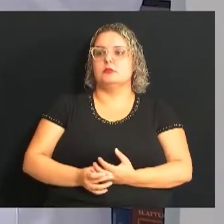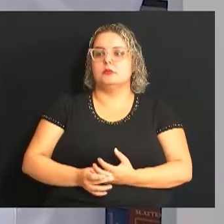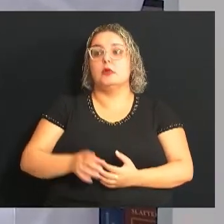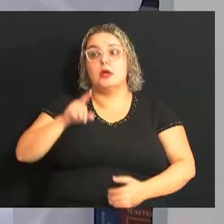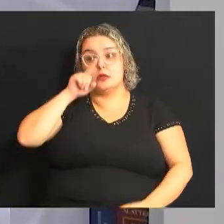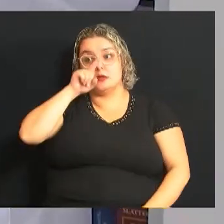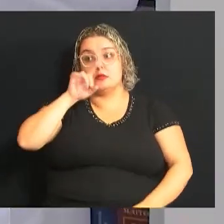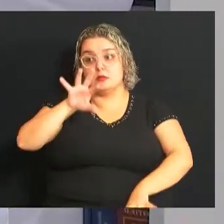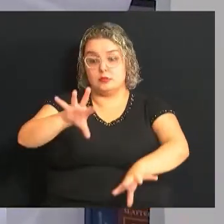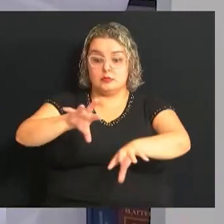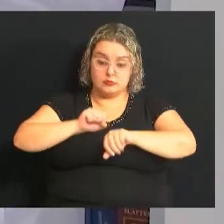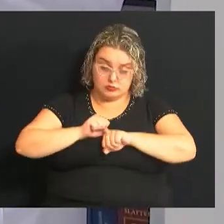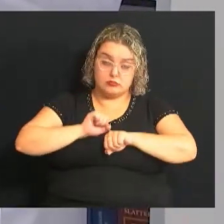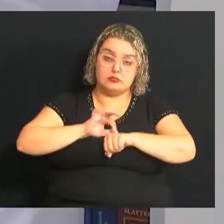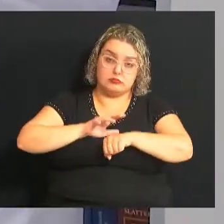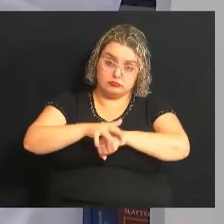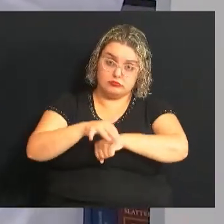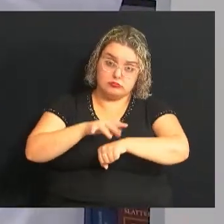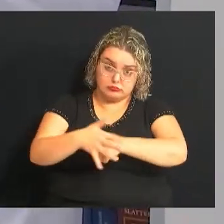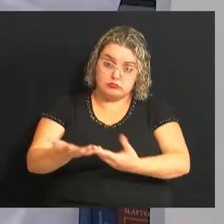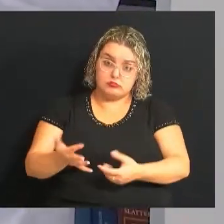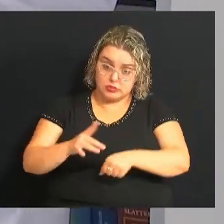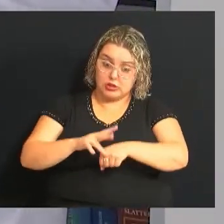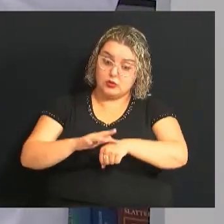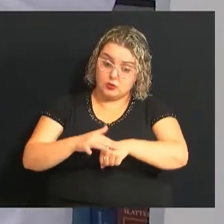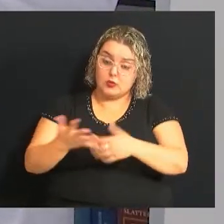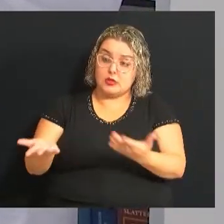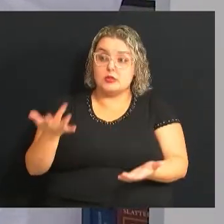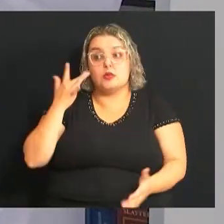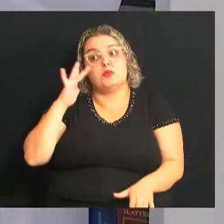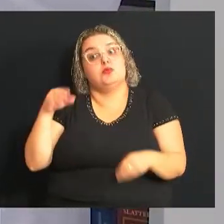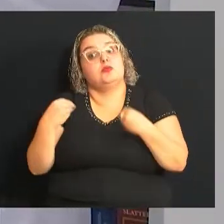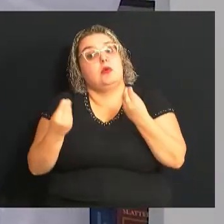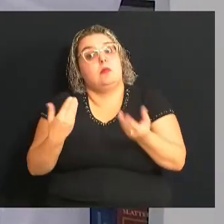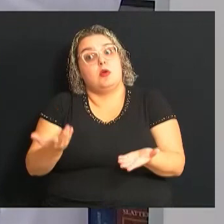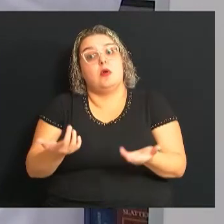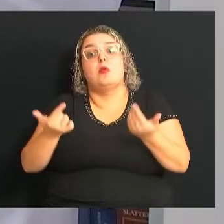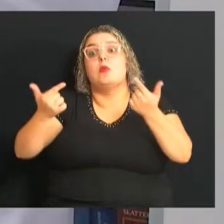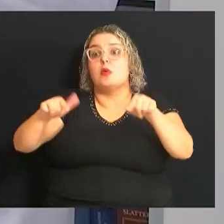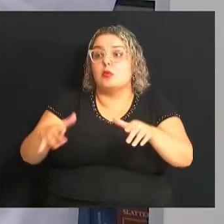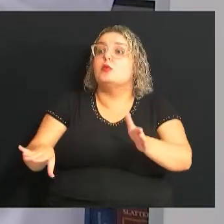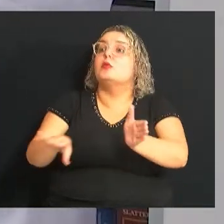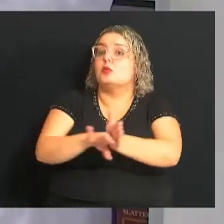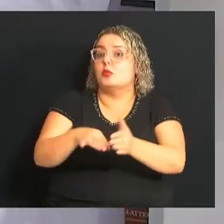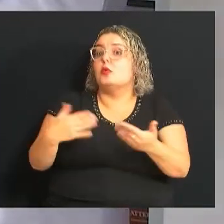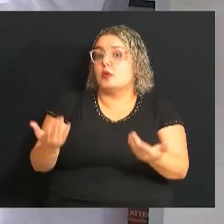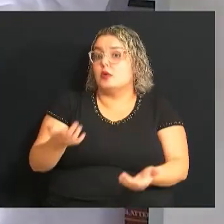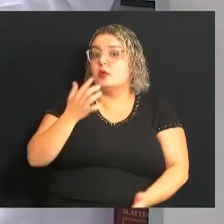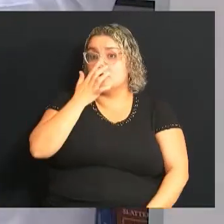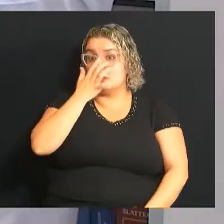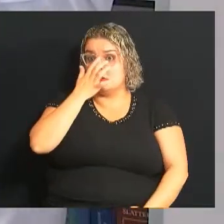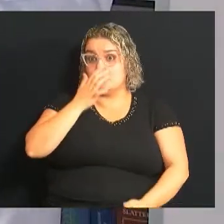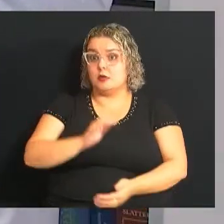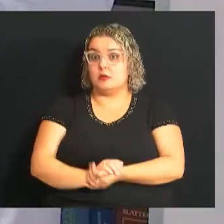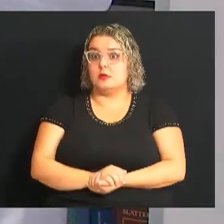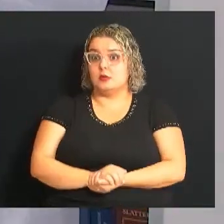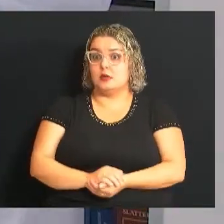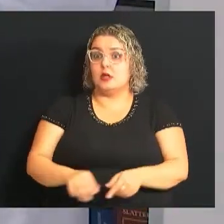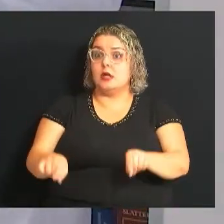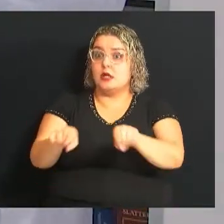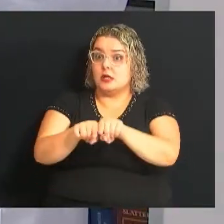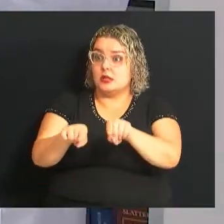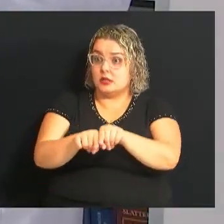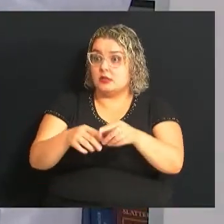doença infecto-contagiosa, porque a gente não sabe como vai ser no local de chegada. E em questão de, a